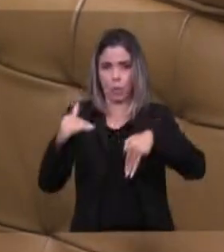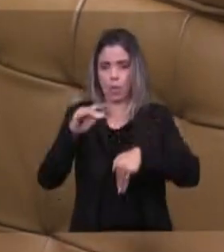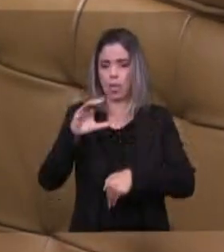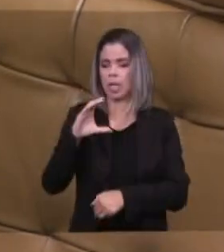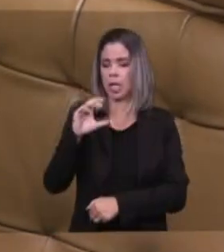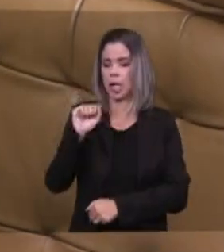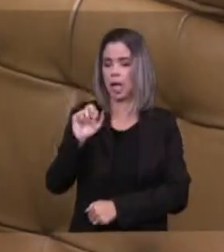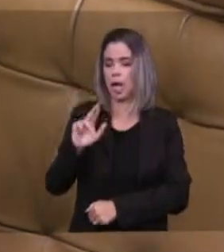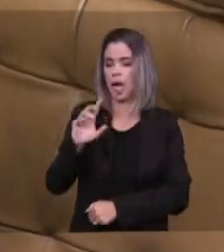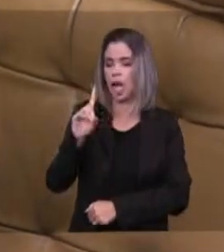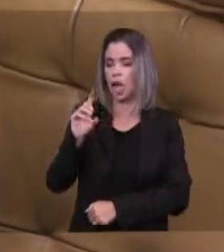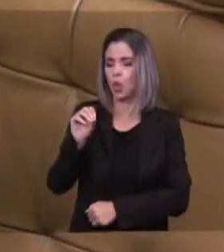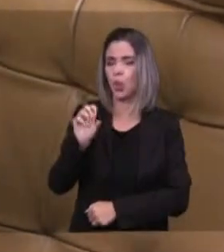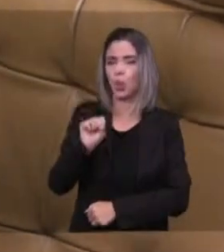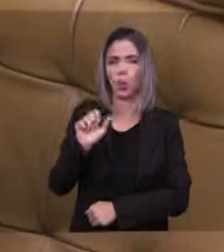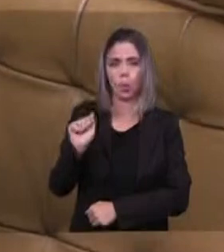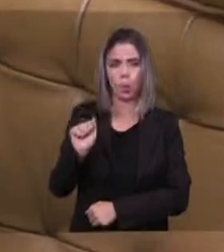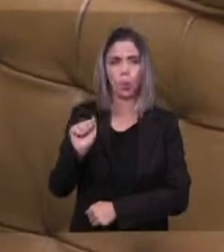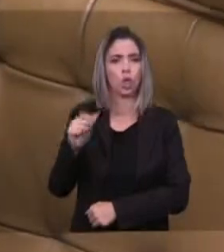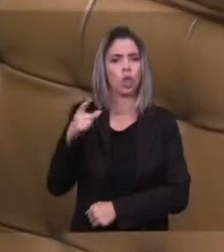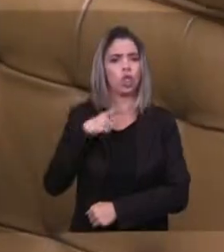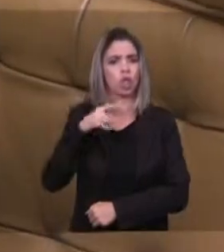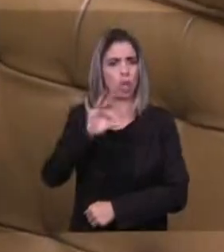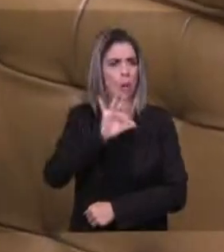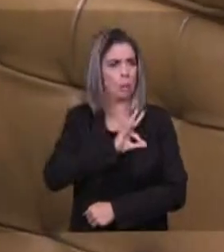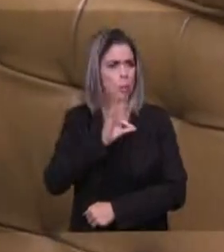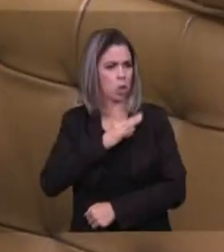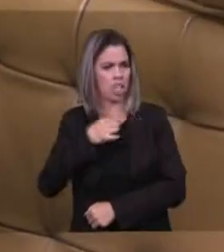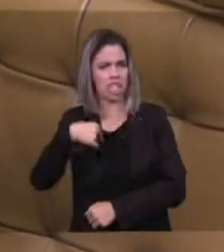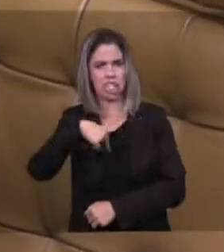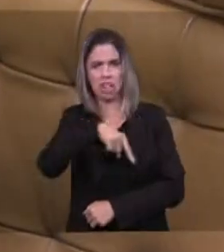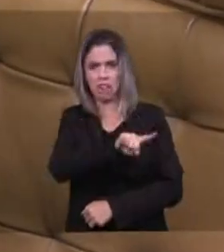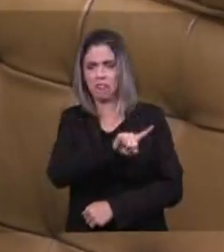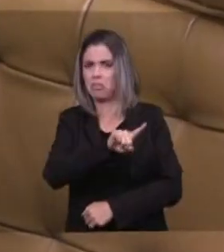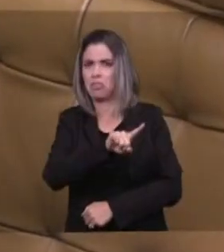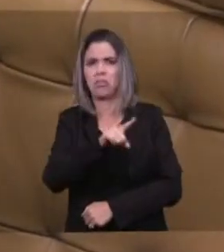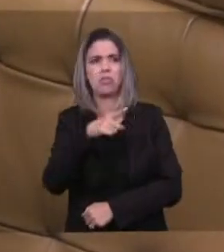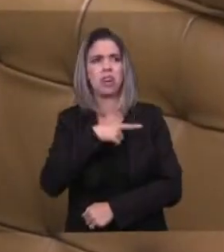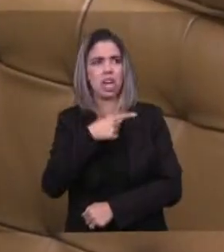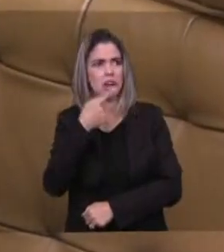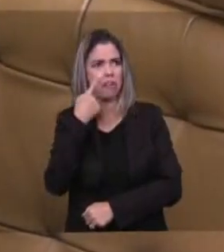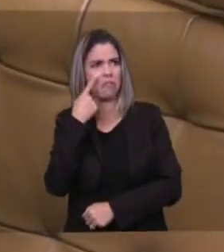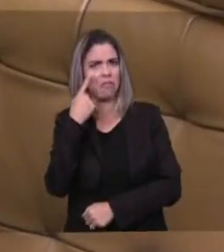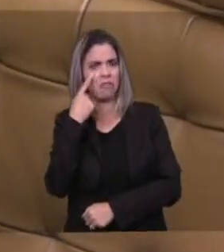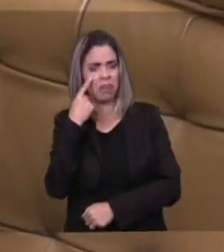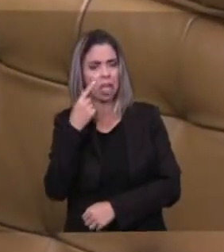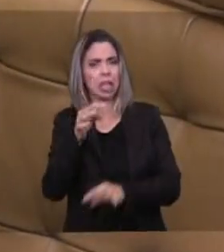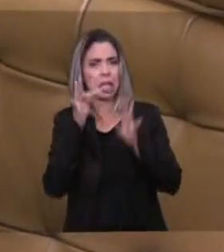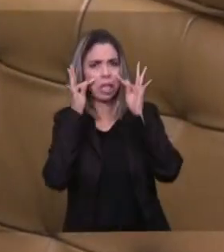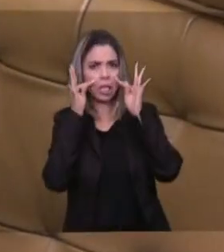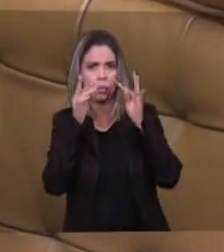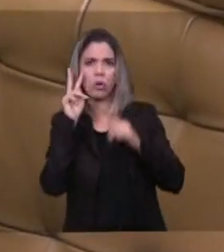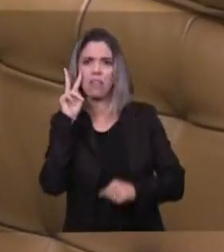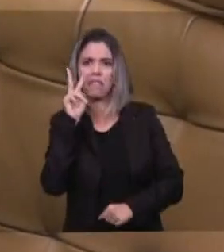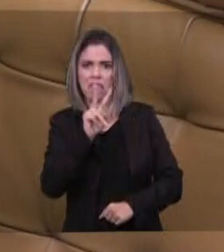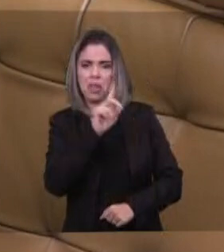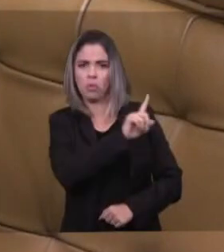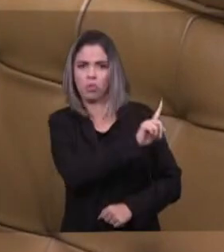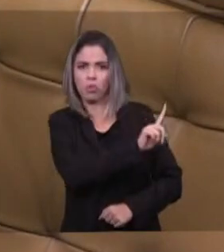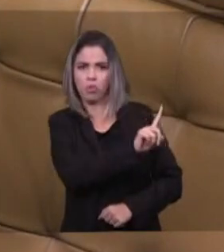relatei o que eu tinha visto. Força Nacional andando por lá, eu acho que continua esse quadro ainda hoje indefinido.